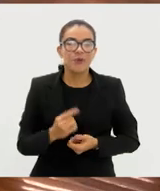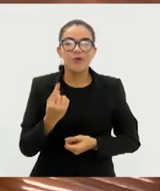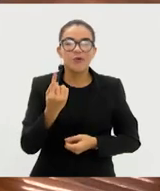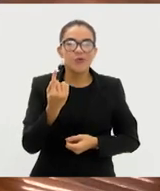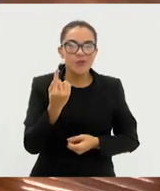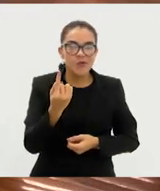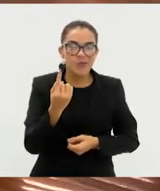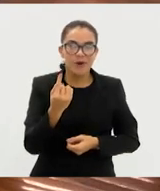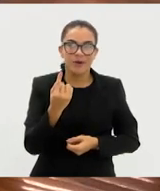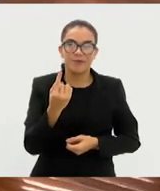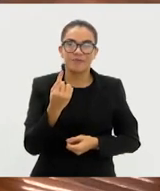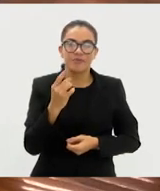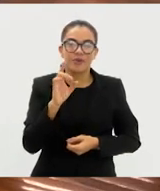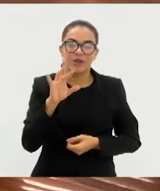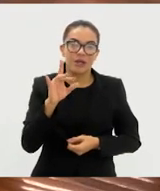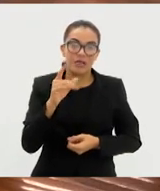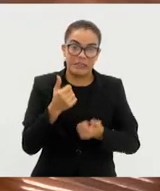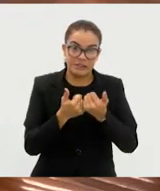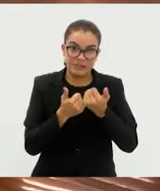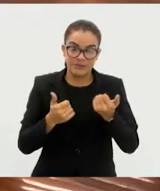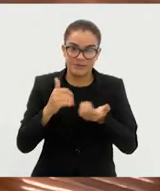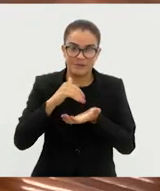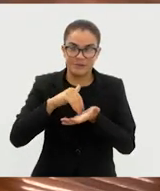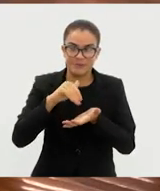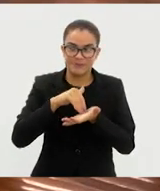para perguntar ao nosso subsecretário.